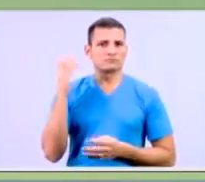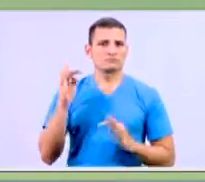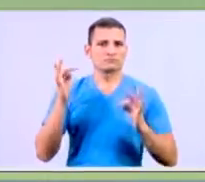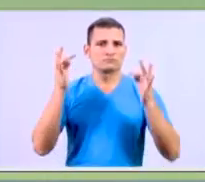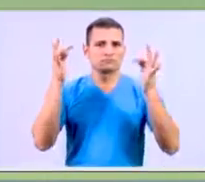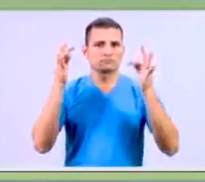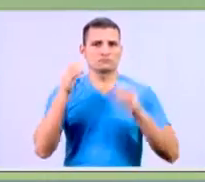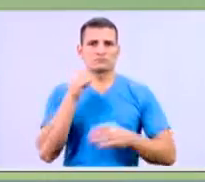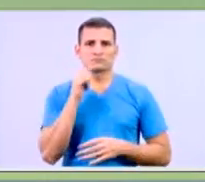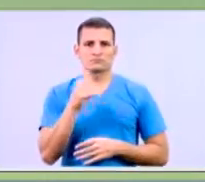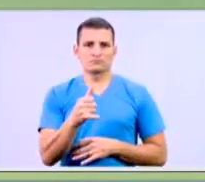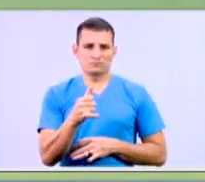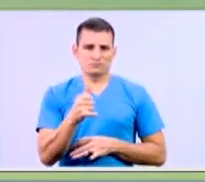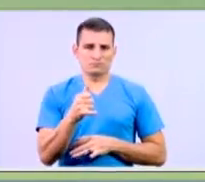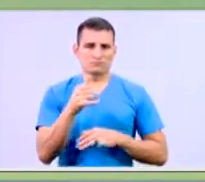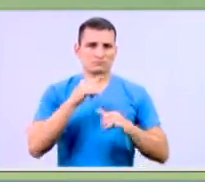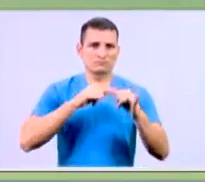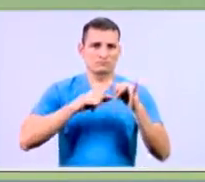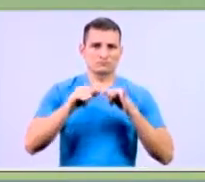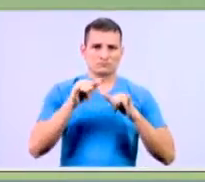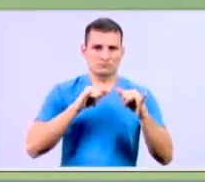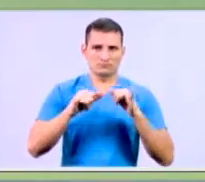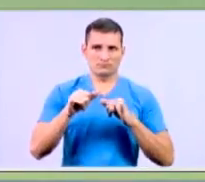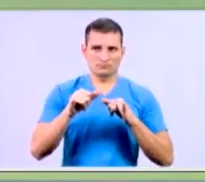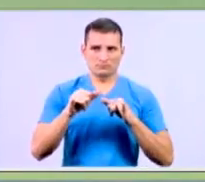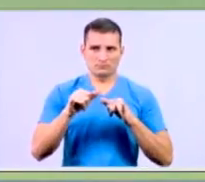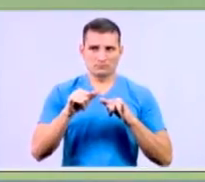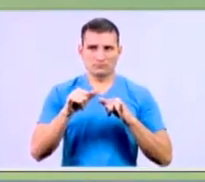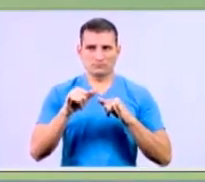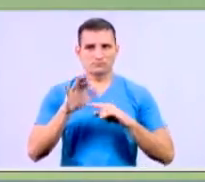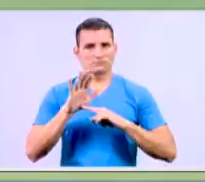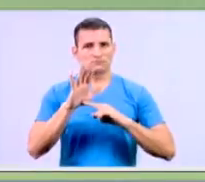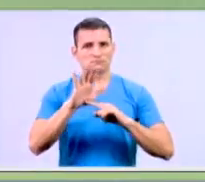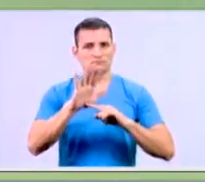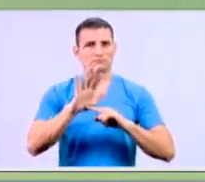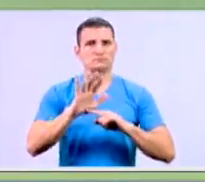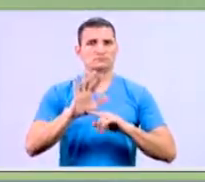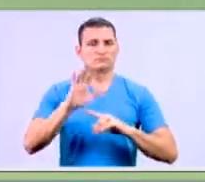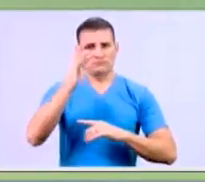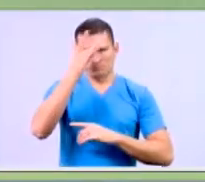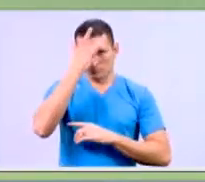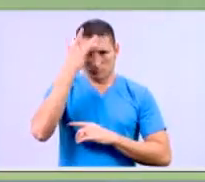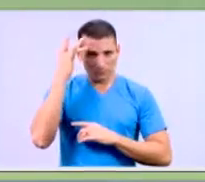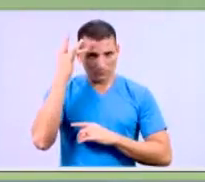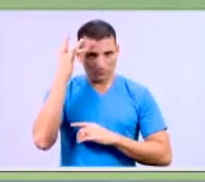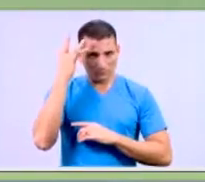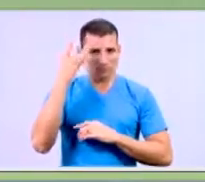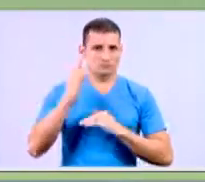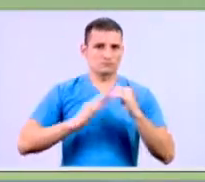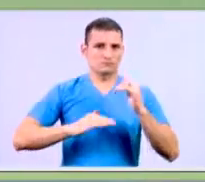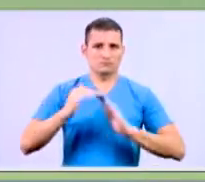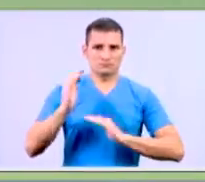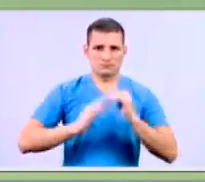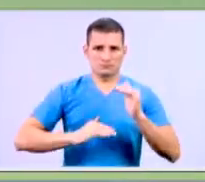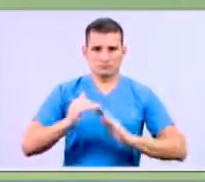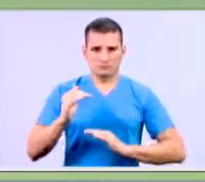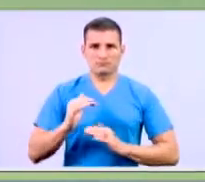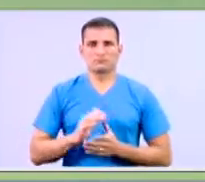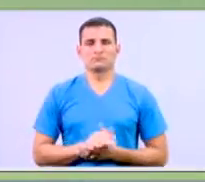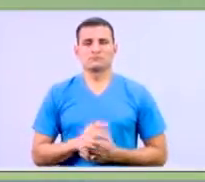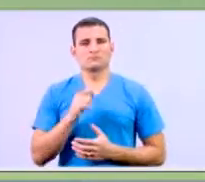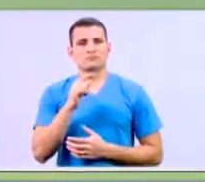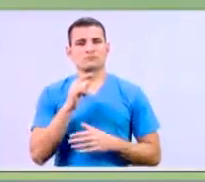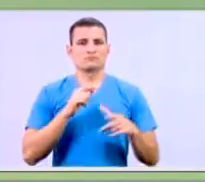da eletricidade e da informação, em benefício à humanidade e da profissão. Ou seja, ele trabalha aí